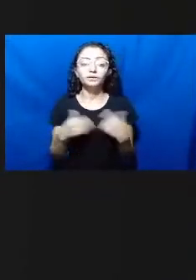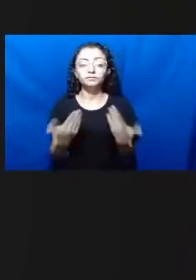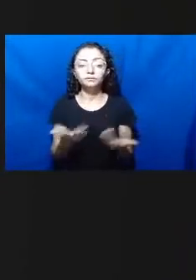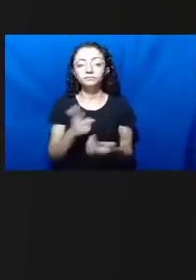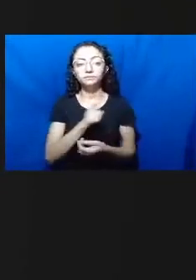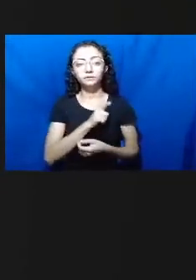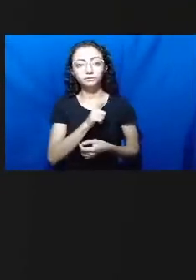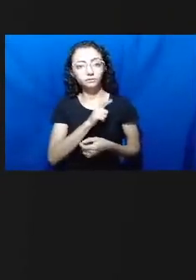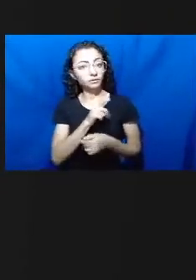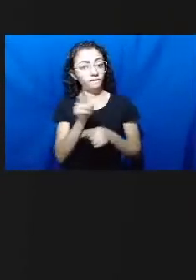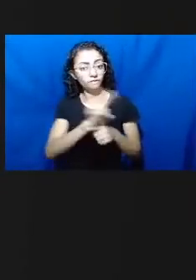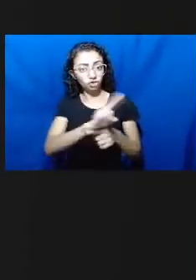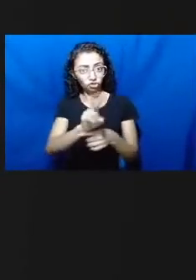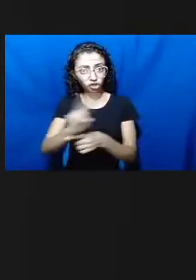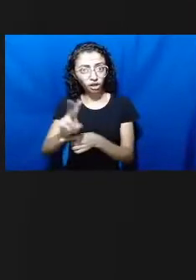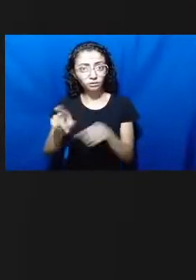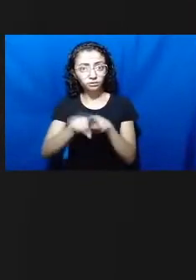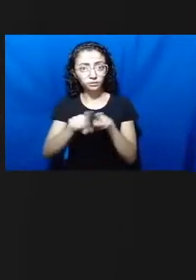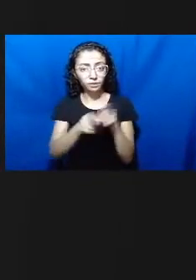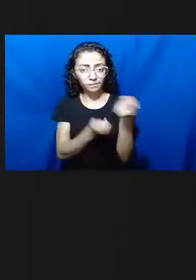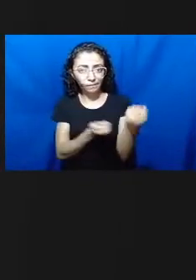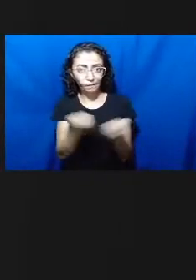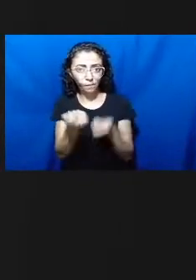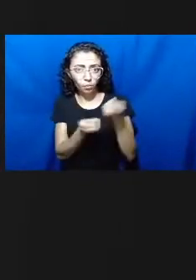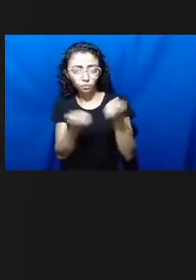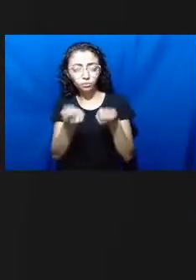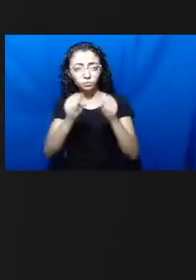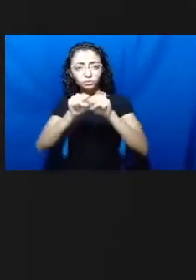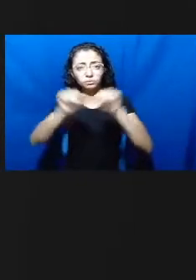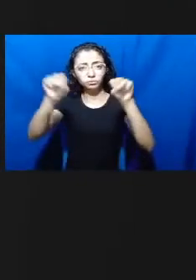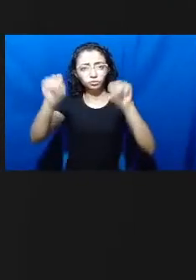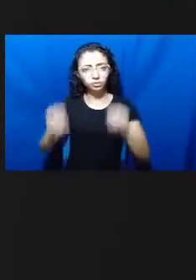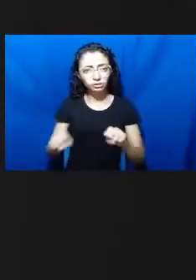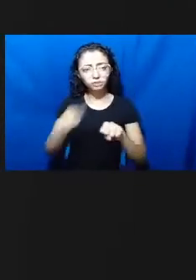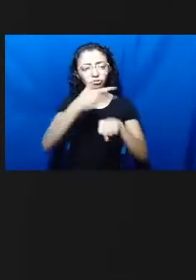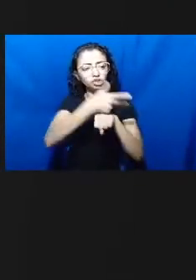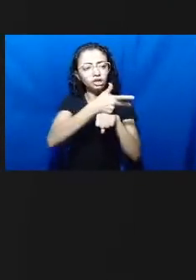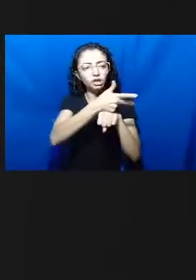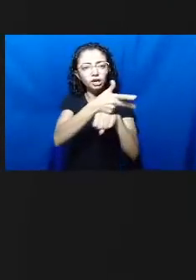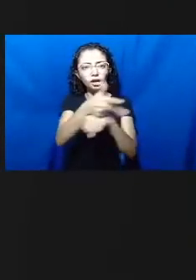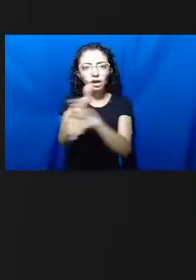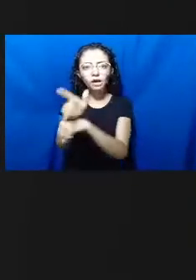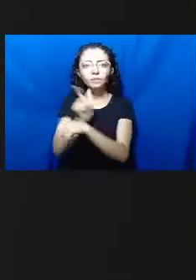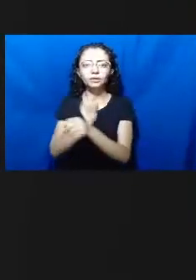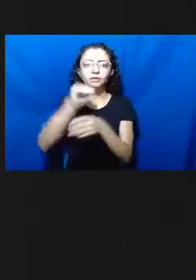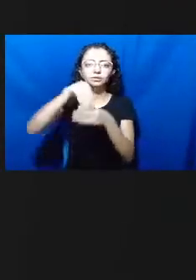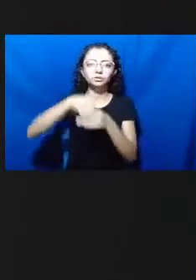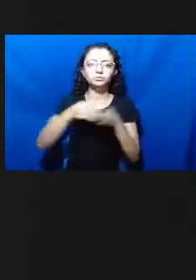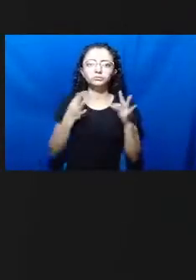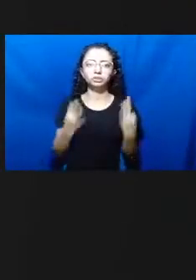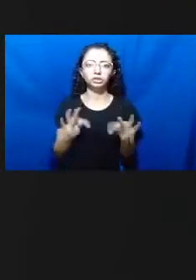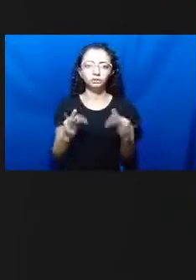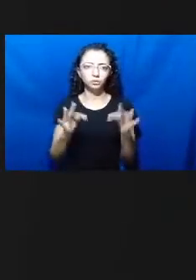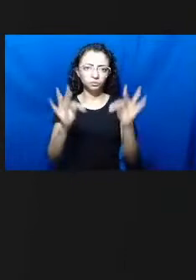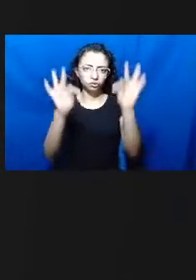vigiado, vai ser monitorado pelo esse sistema de câmera, com toda a tecnologia e o aeromodelismo, para poder